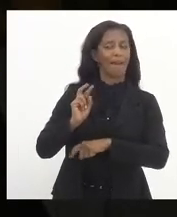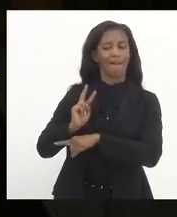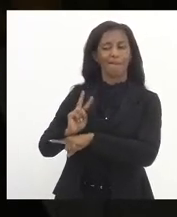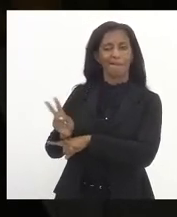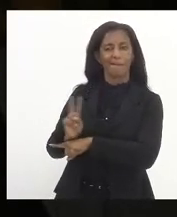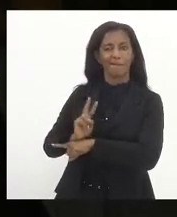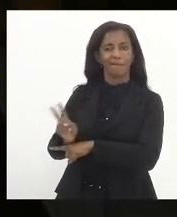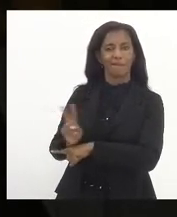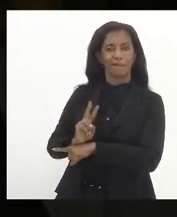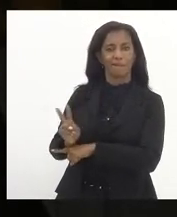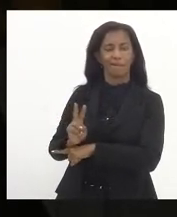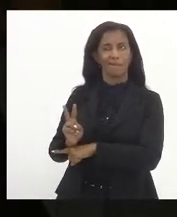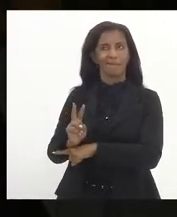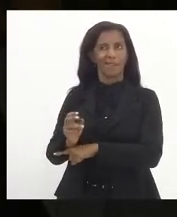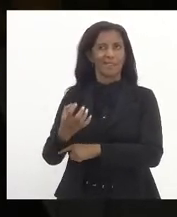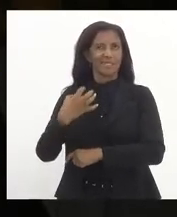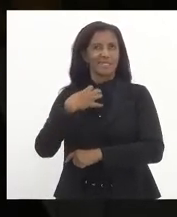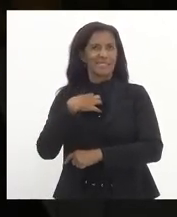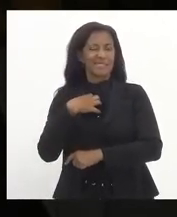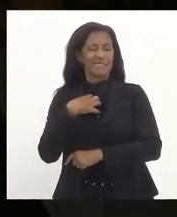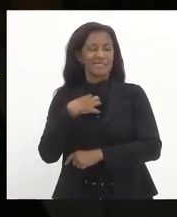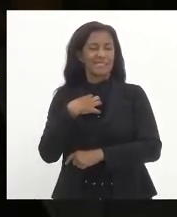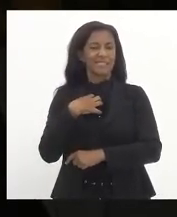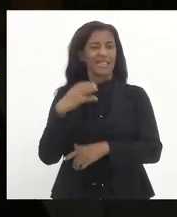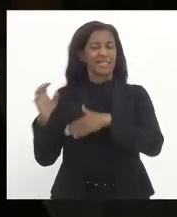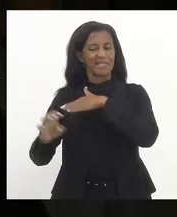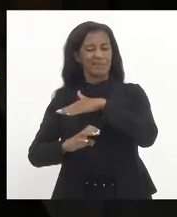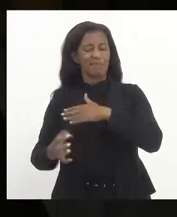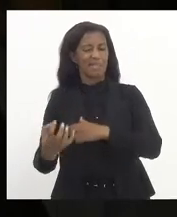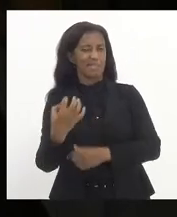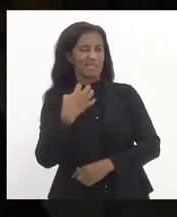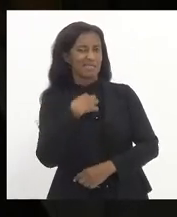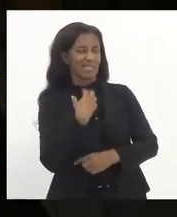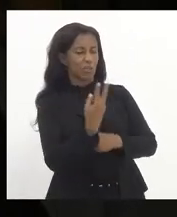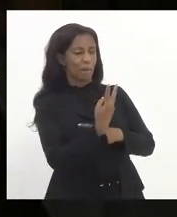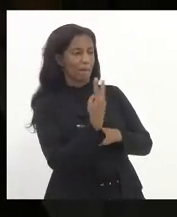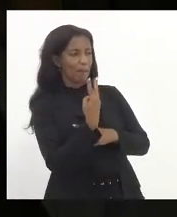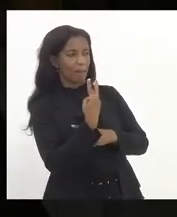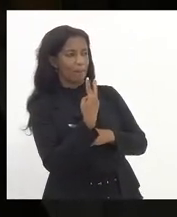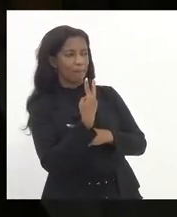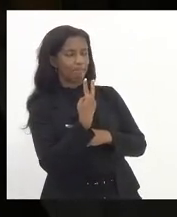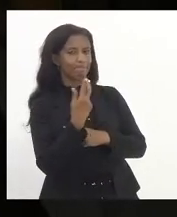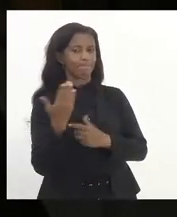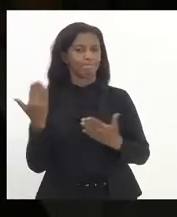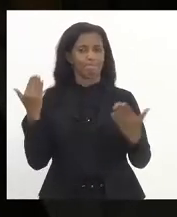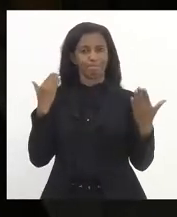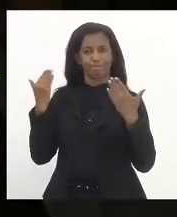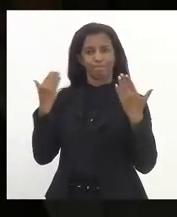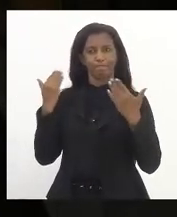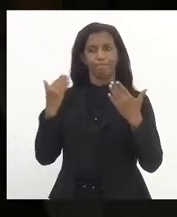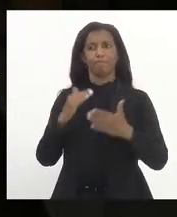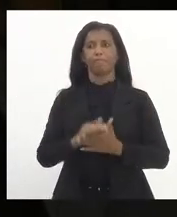vigiadas, né? Mais monitoradas como tem que ser, e não que a gente considere que elas são